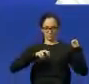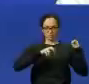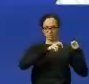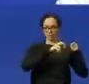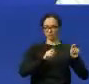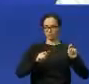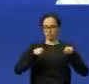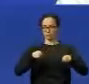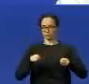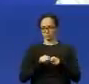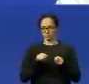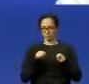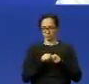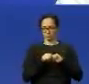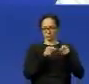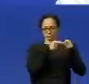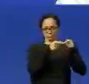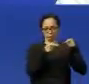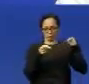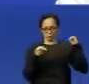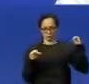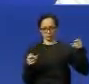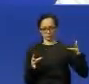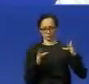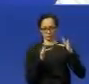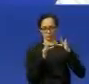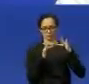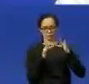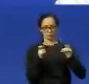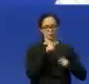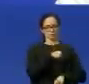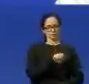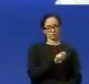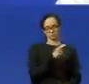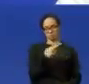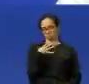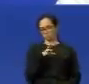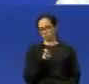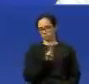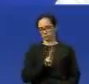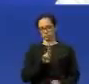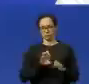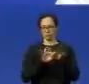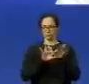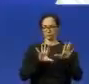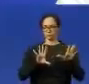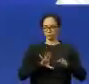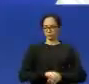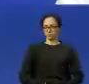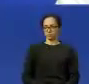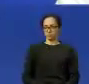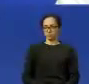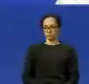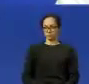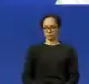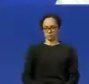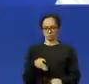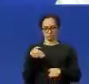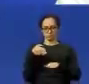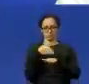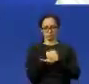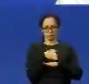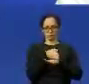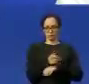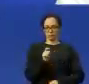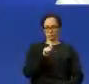entre os mirantes há um teleférico que os liga, que pode ou não ser utilizado pelo visitante. Aí ele fala lá, o acesso aos